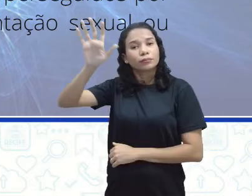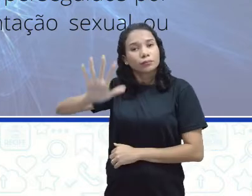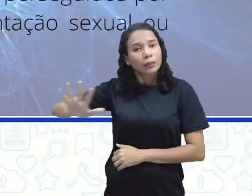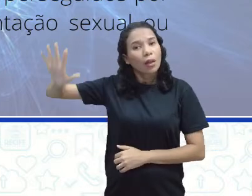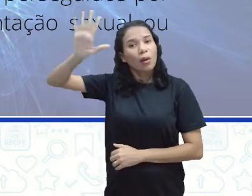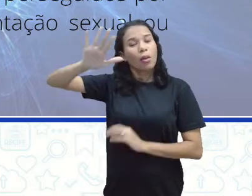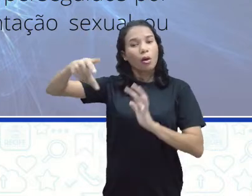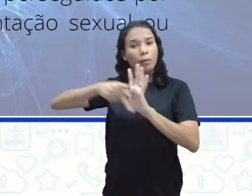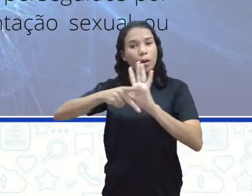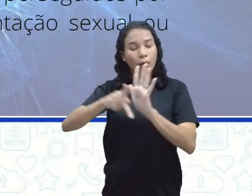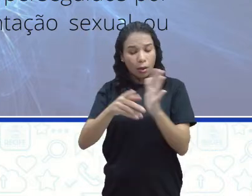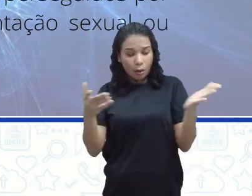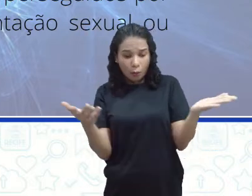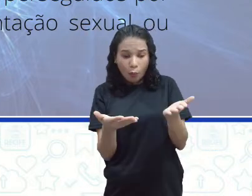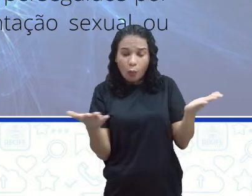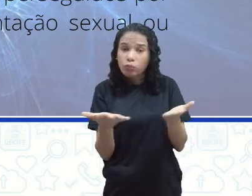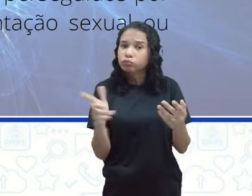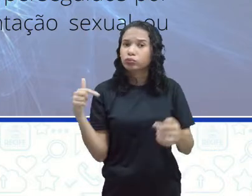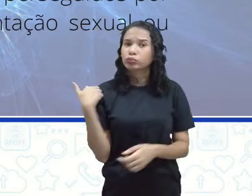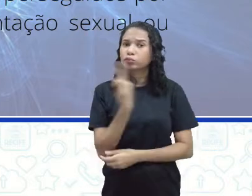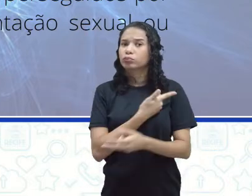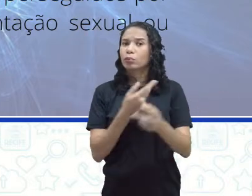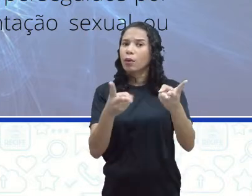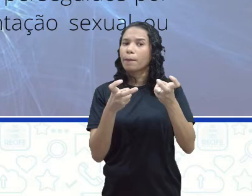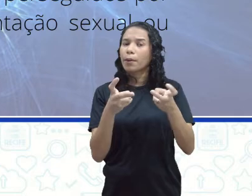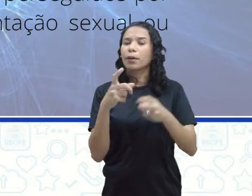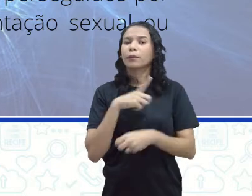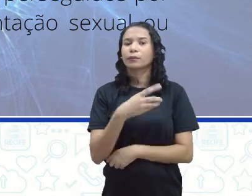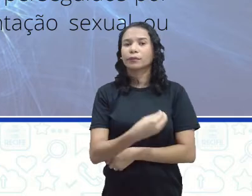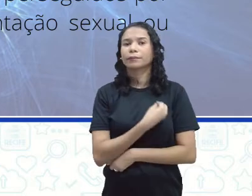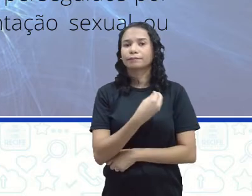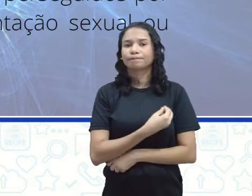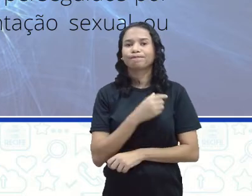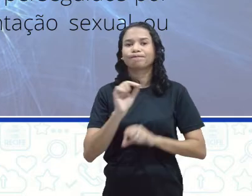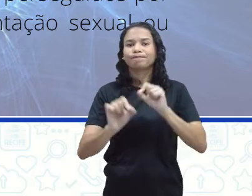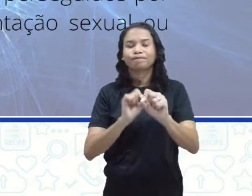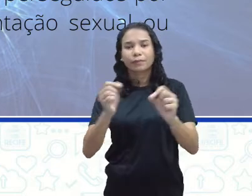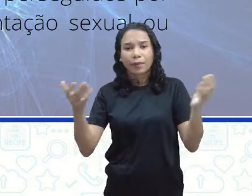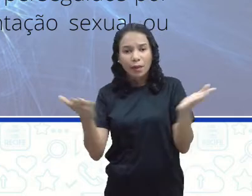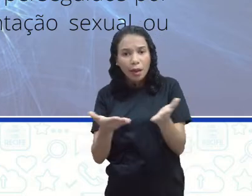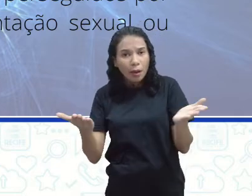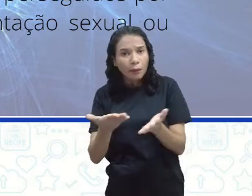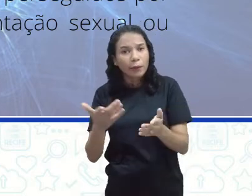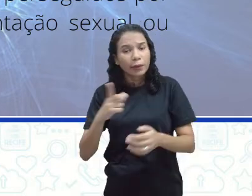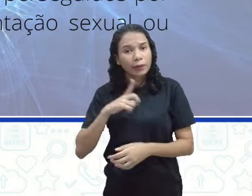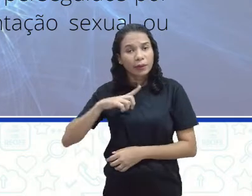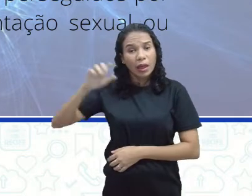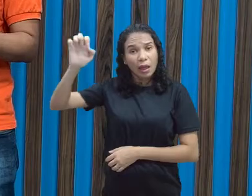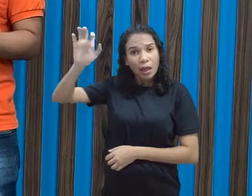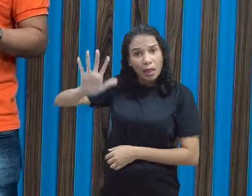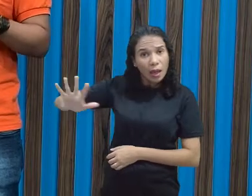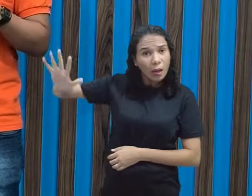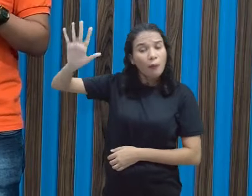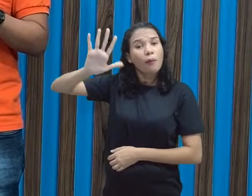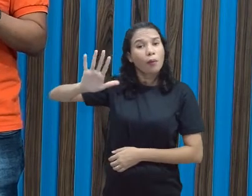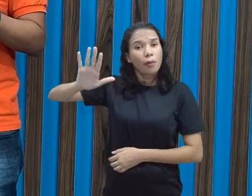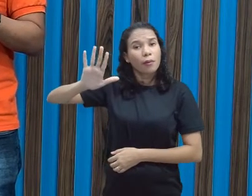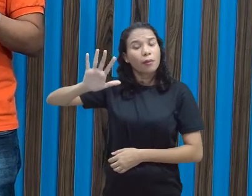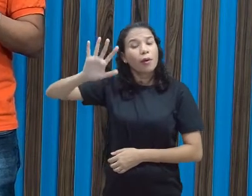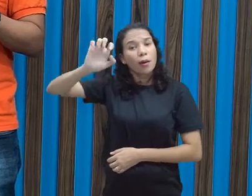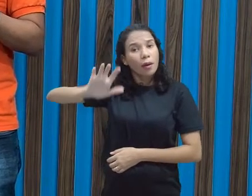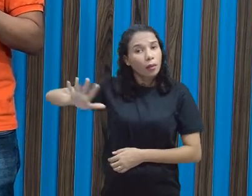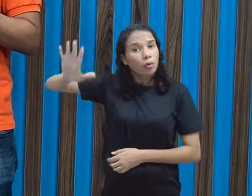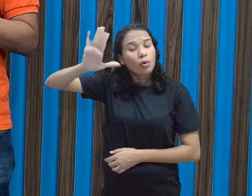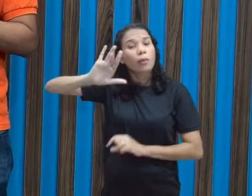contexto contemporâneo, atual, a gente está vendo o conflito que está acontecendo ali na Europa